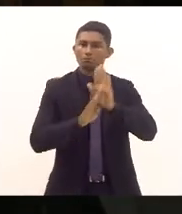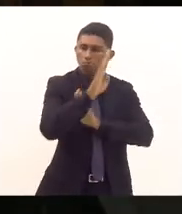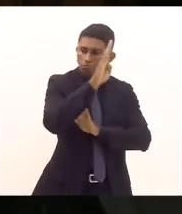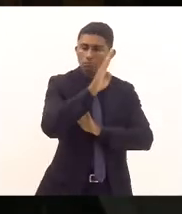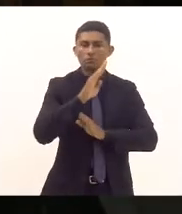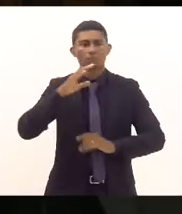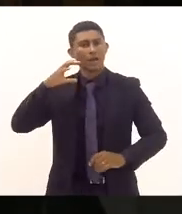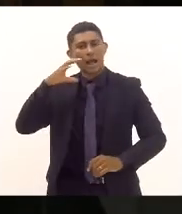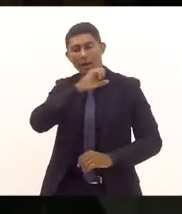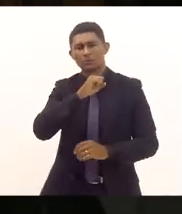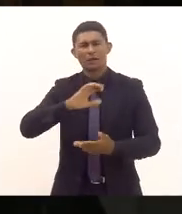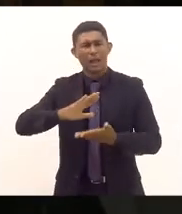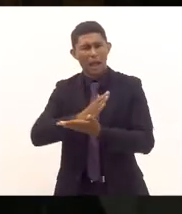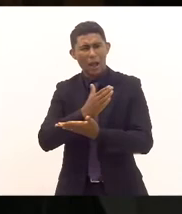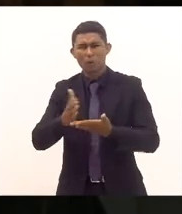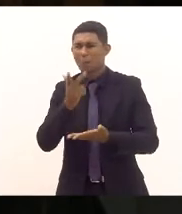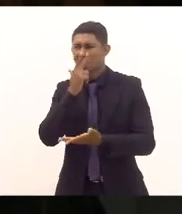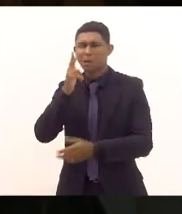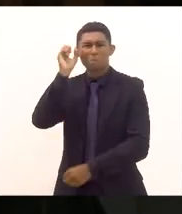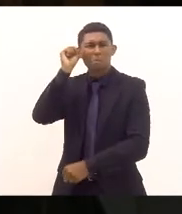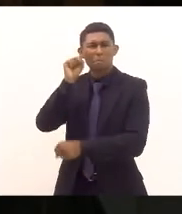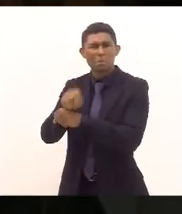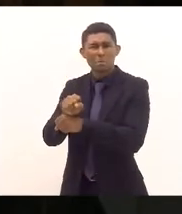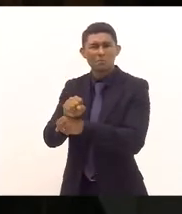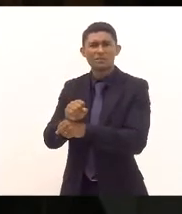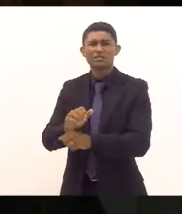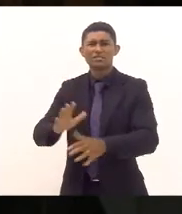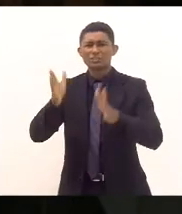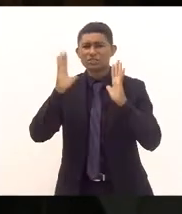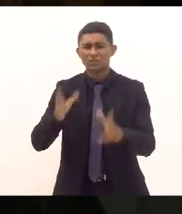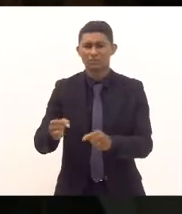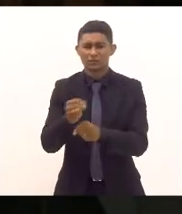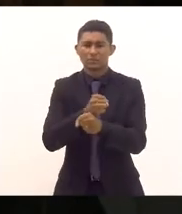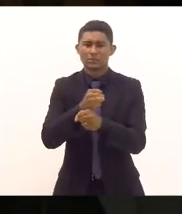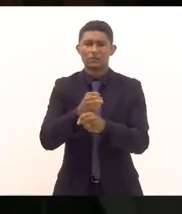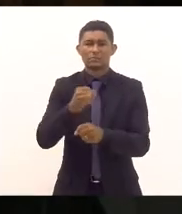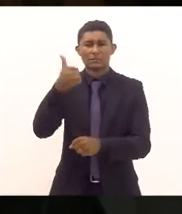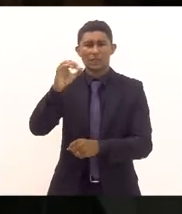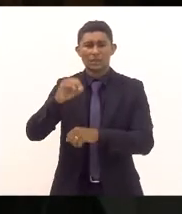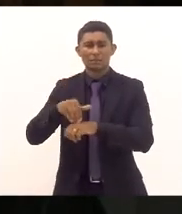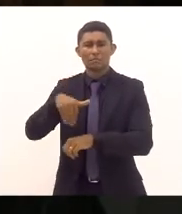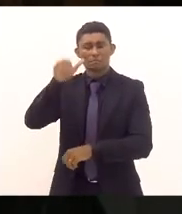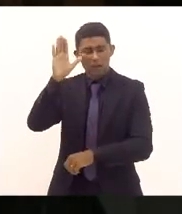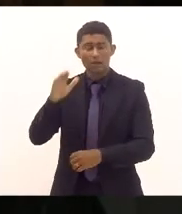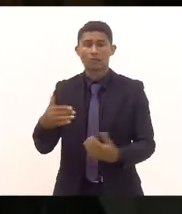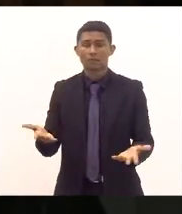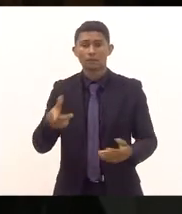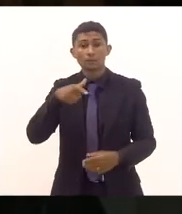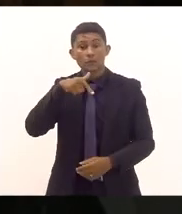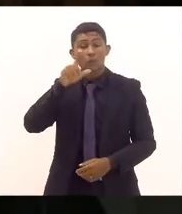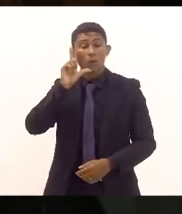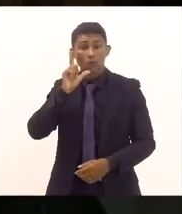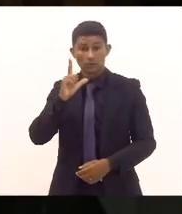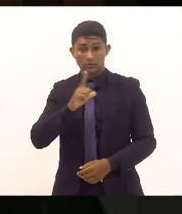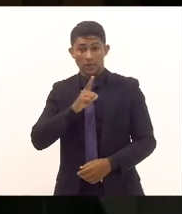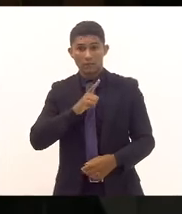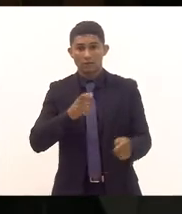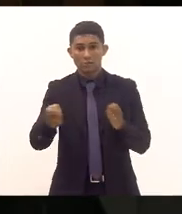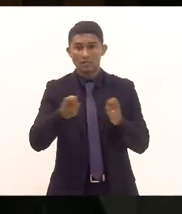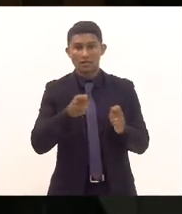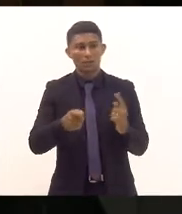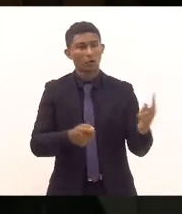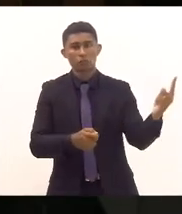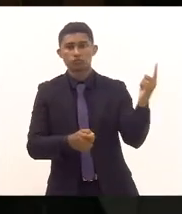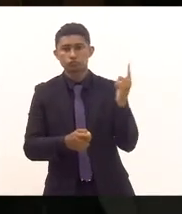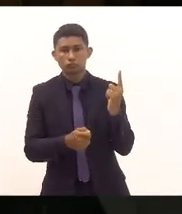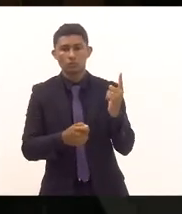alguns deles retidos há quase uma década segundo o relato que recebemos da administração